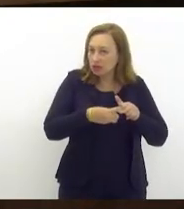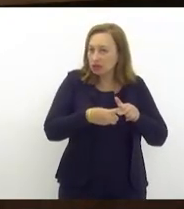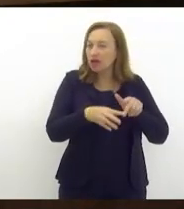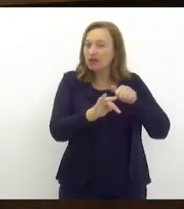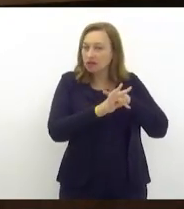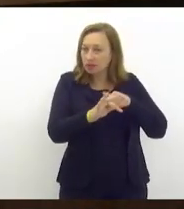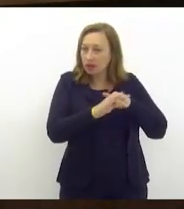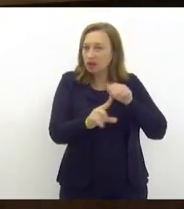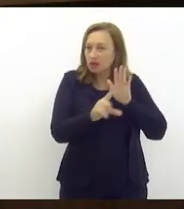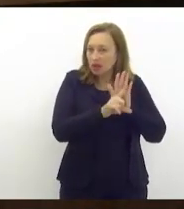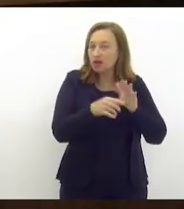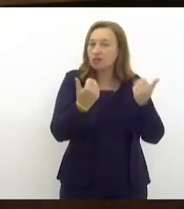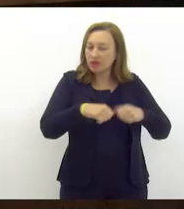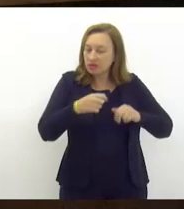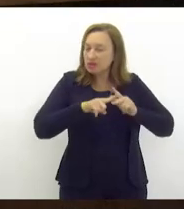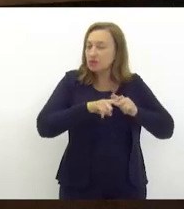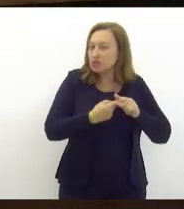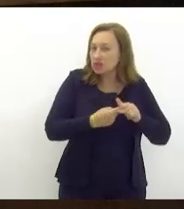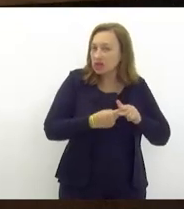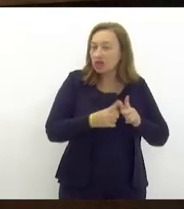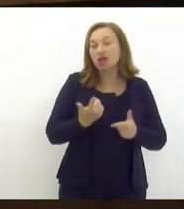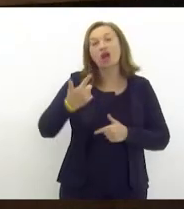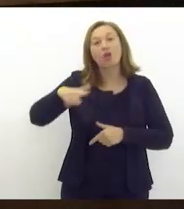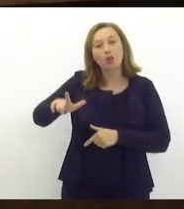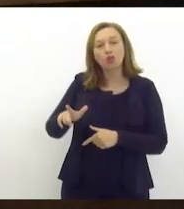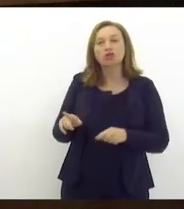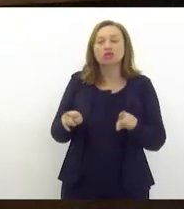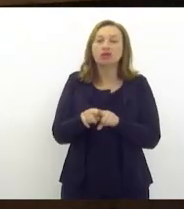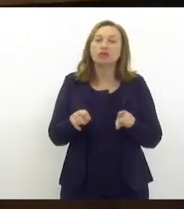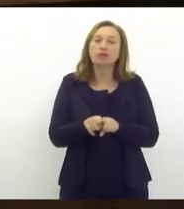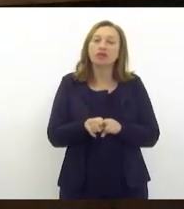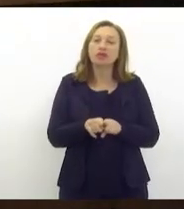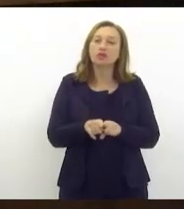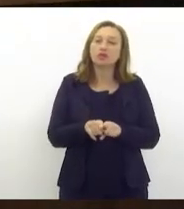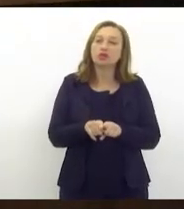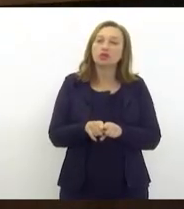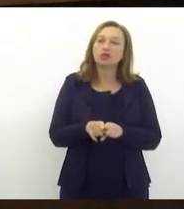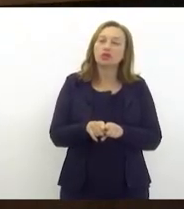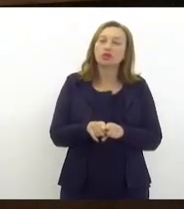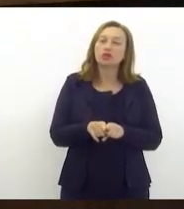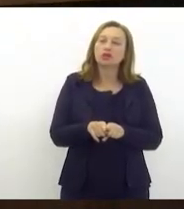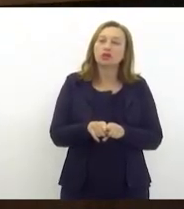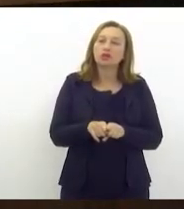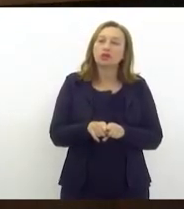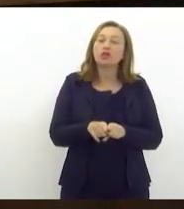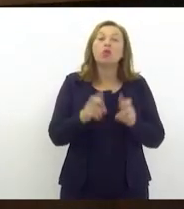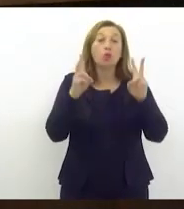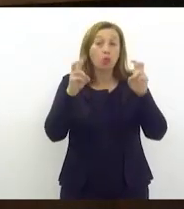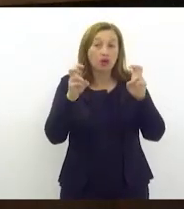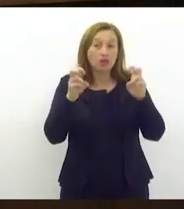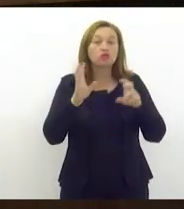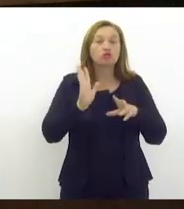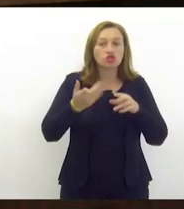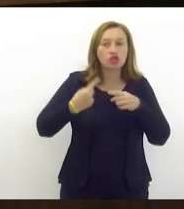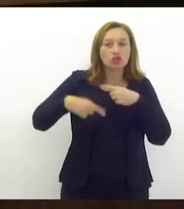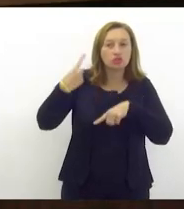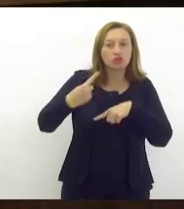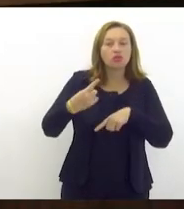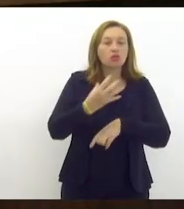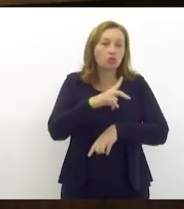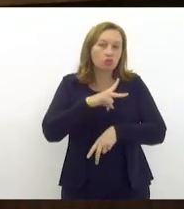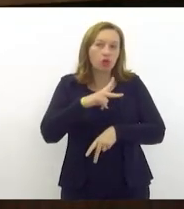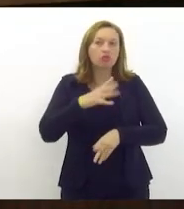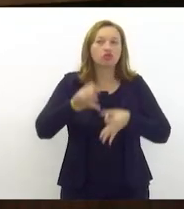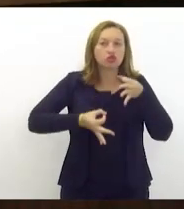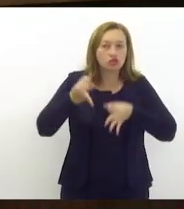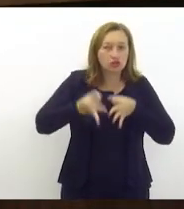técnica legislativa que precisa ser ajustada, e a outra questão é a revogação genérica, uma matéria que já vem sido superada pelo próprio judiciário,